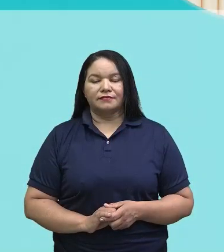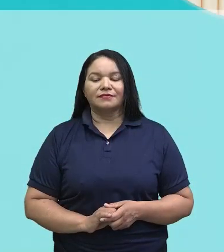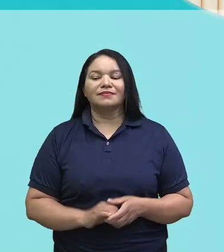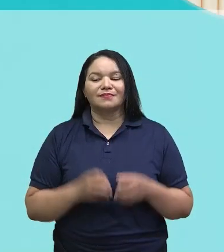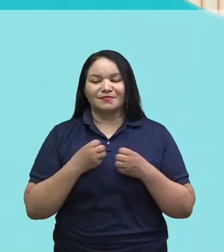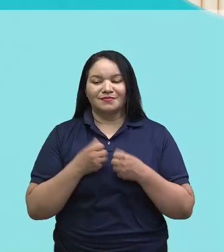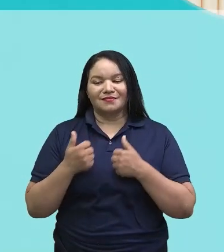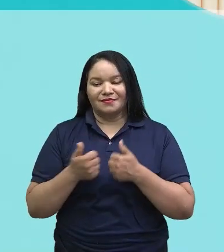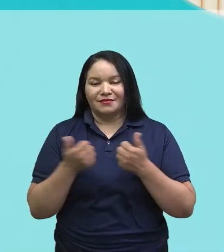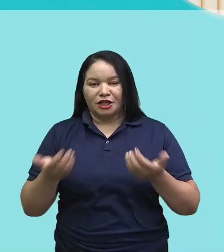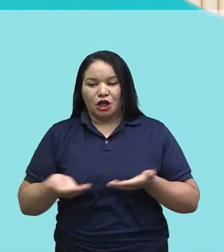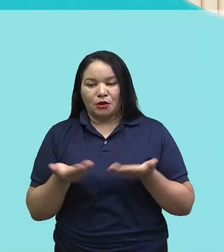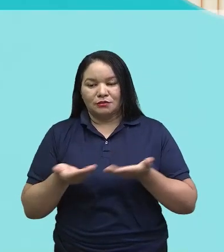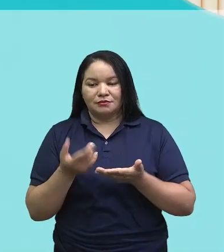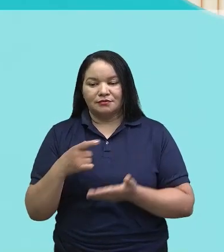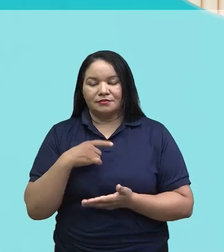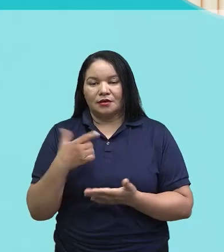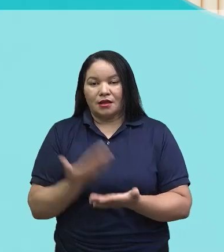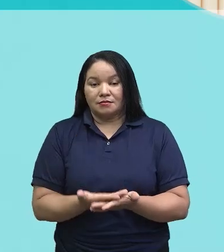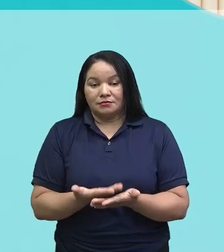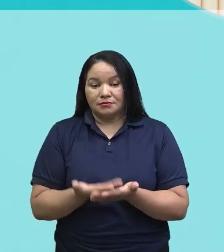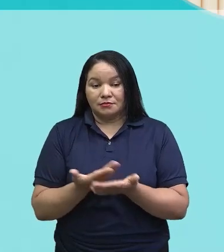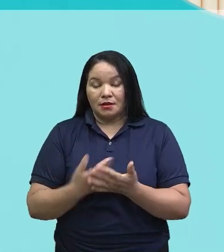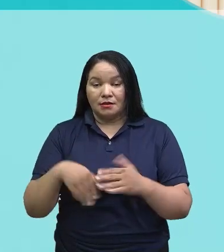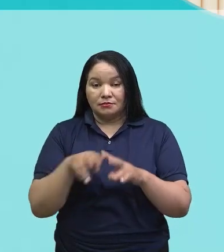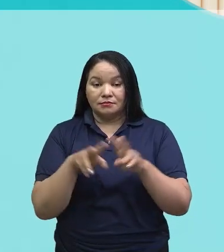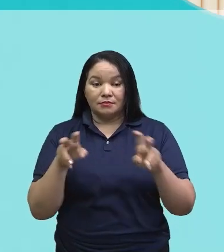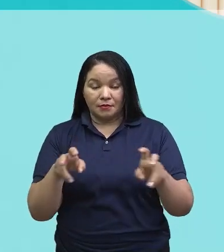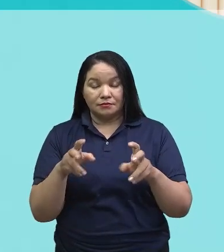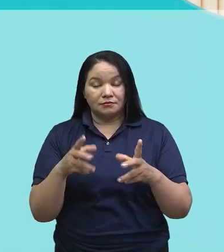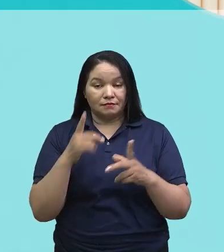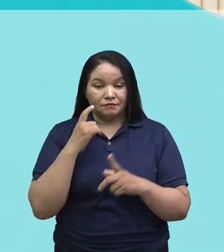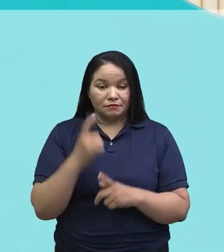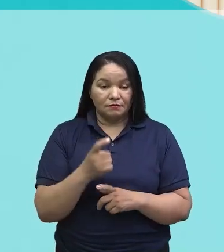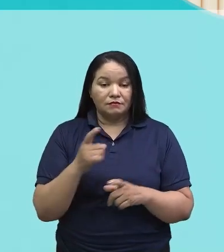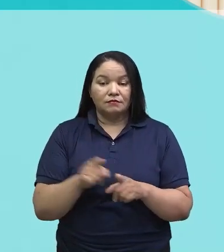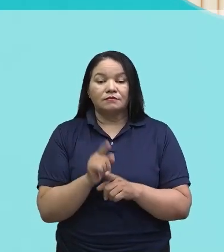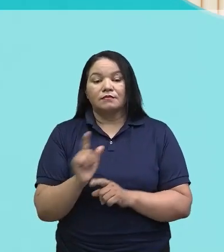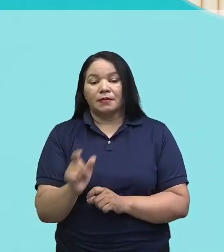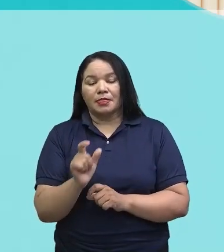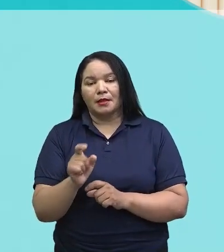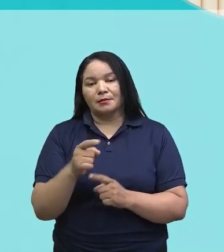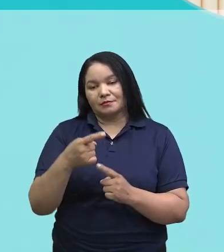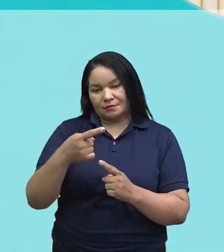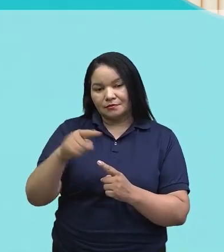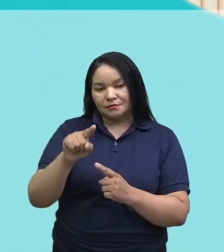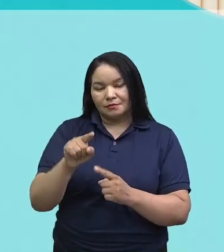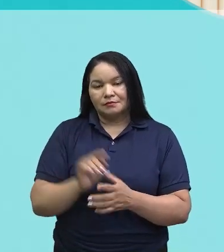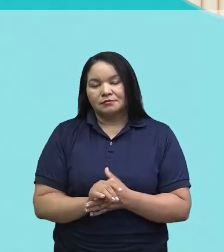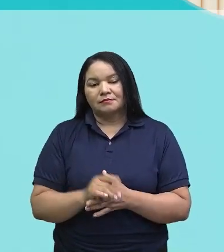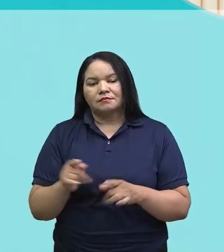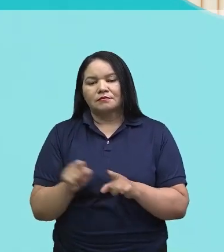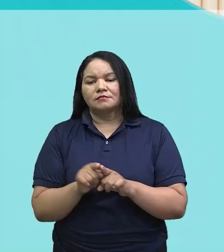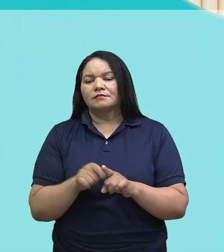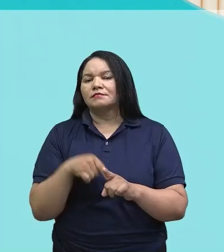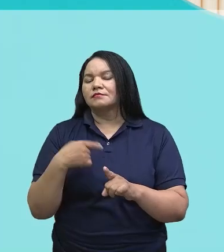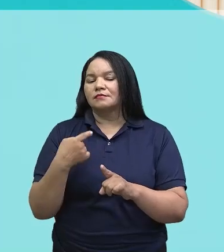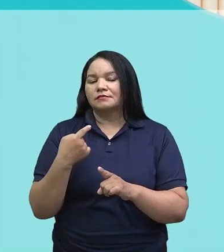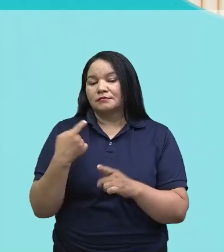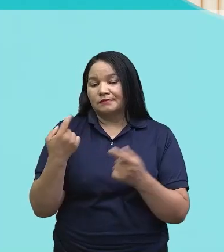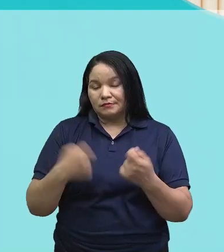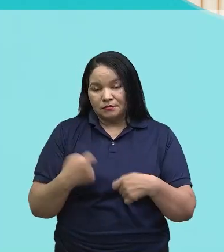Muito bem, turmas, hoje nós vamos estudar um assunto interessante que é sobre a crase. Então, por que a